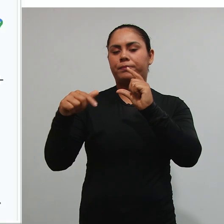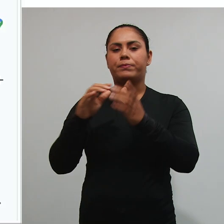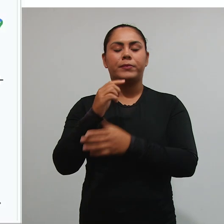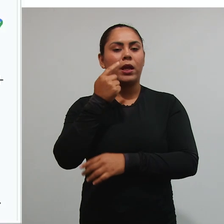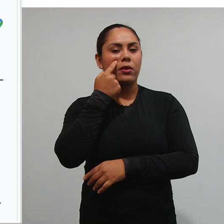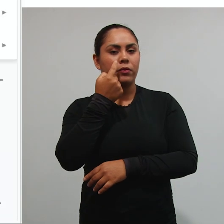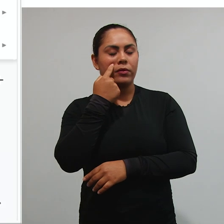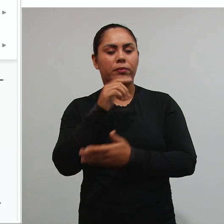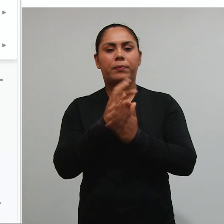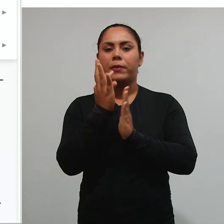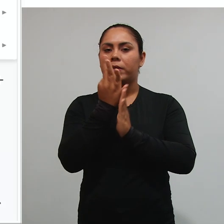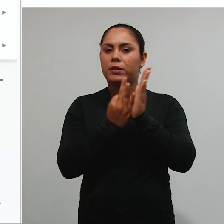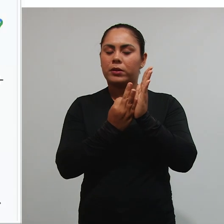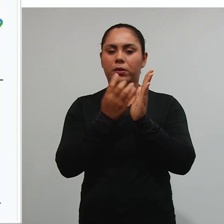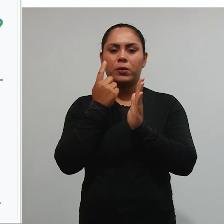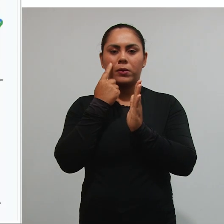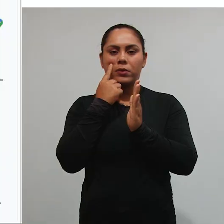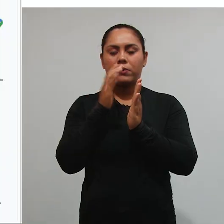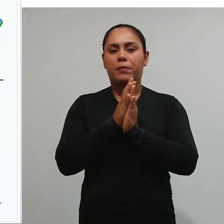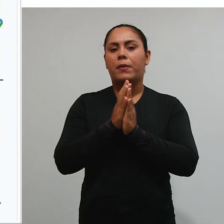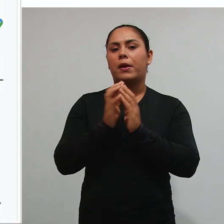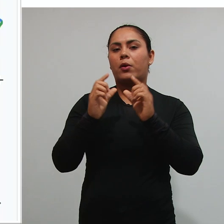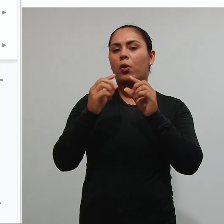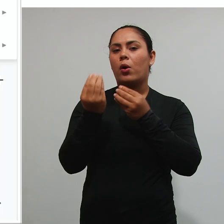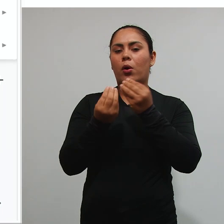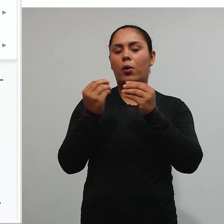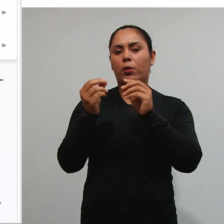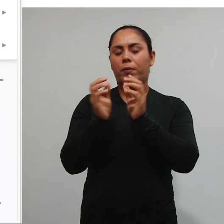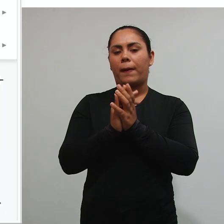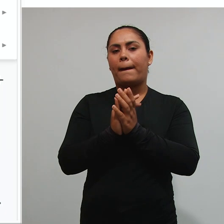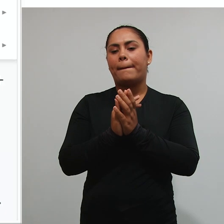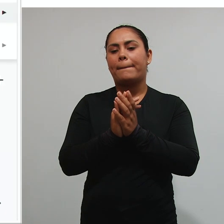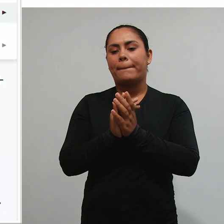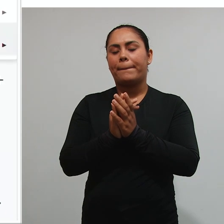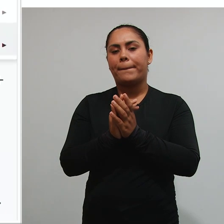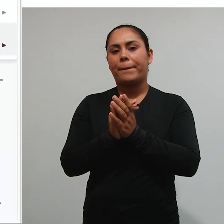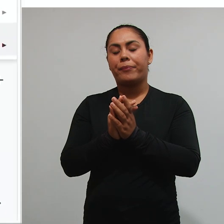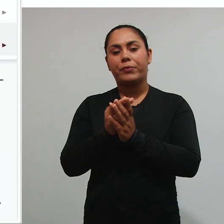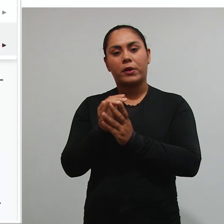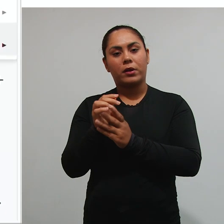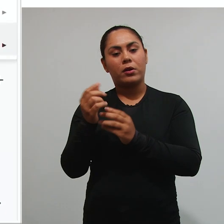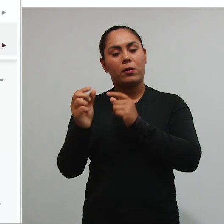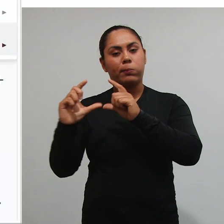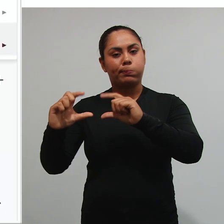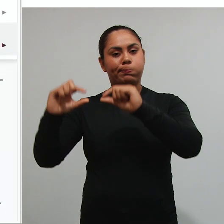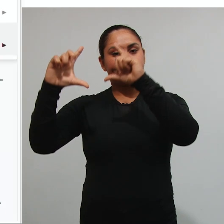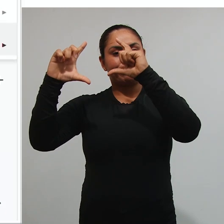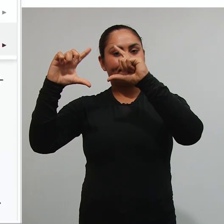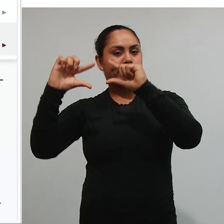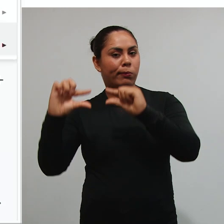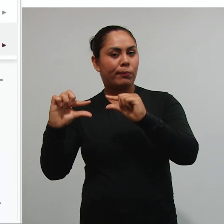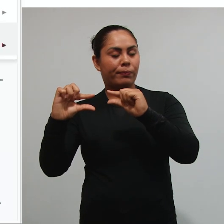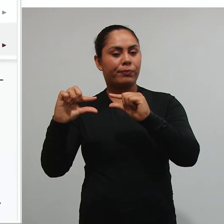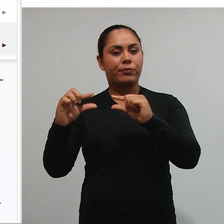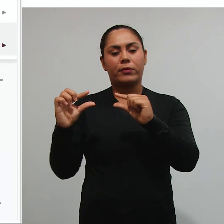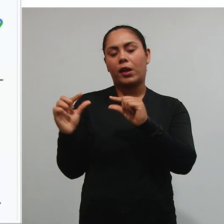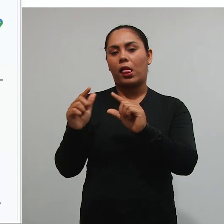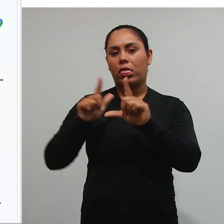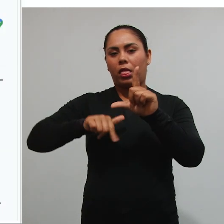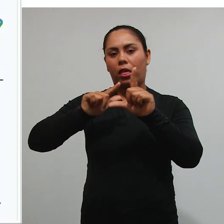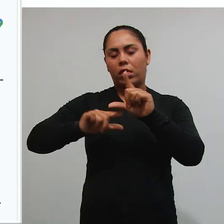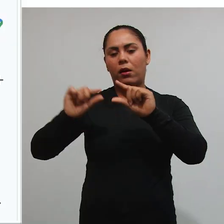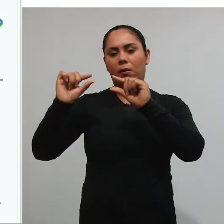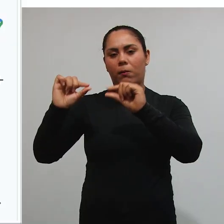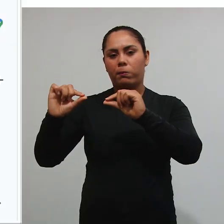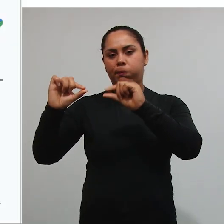vamos ver aqui, texto, estilo do parágrafo, cadê texto? Ó, maiúsculas e minúsculas, letras